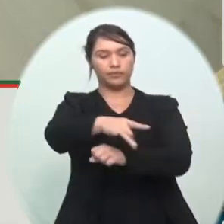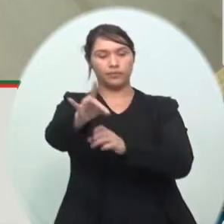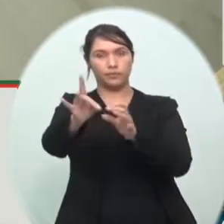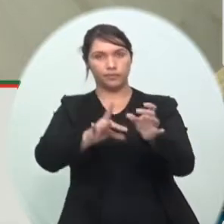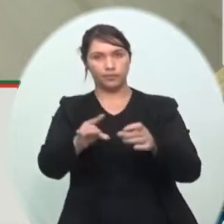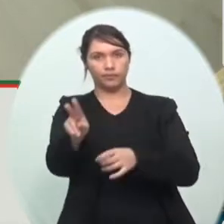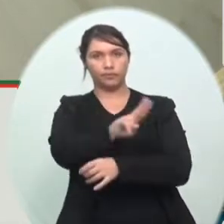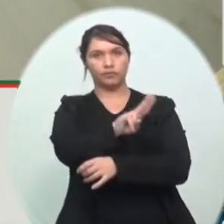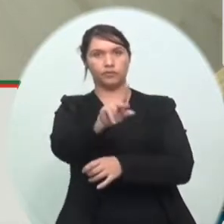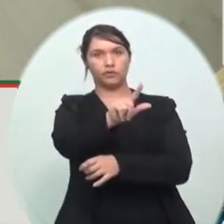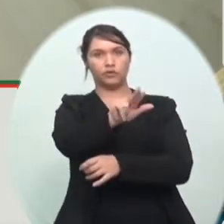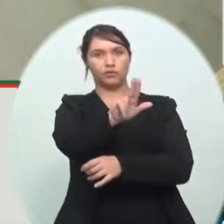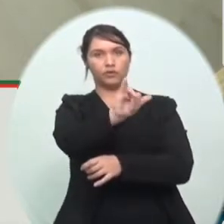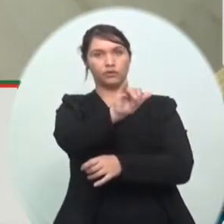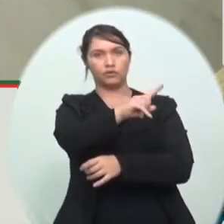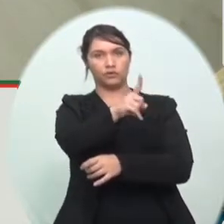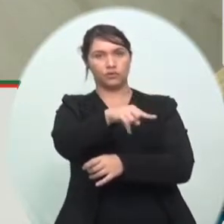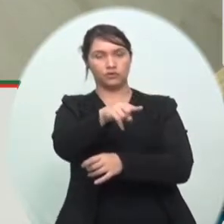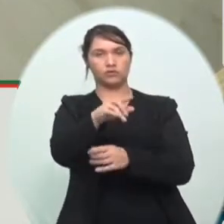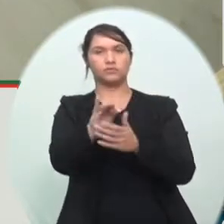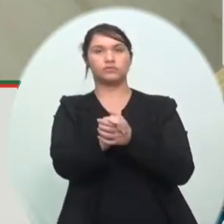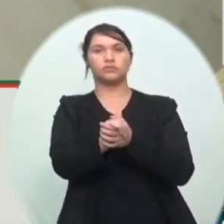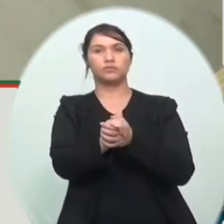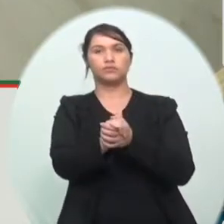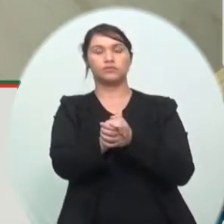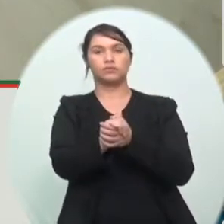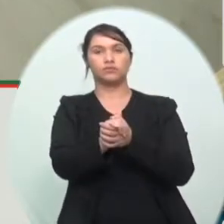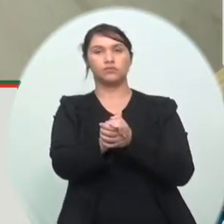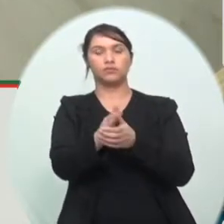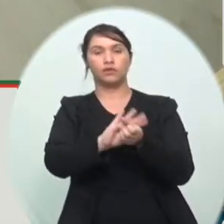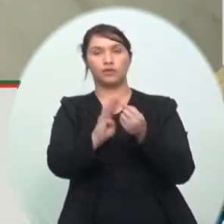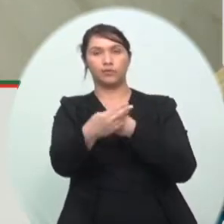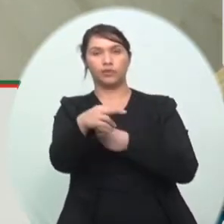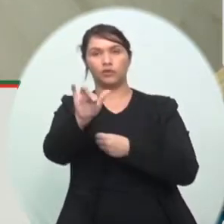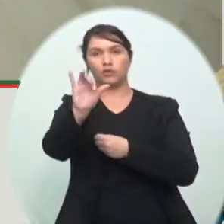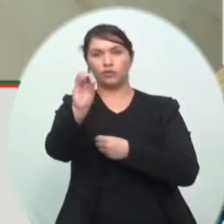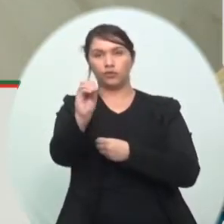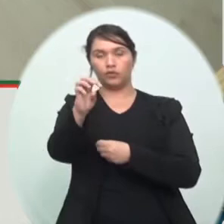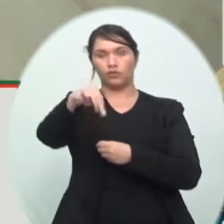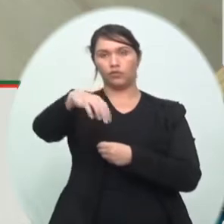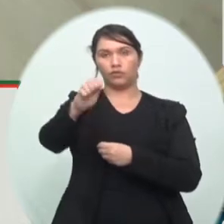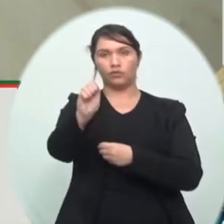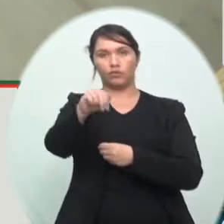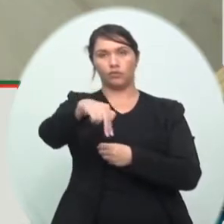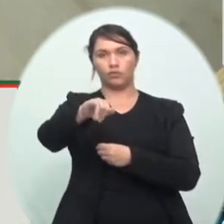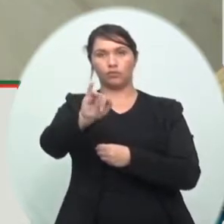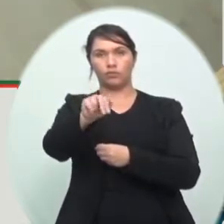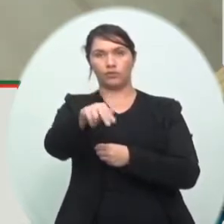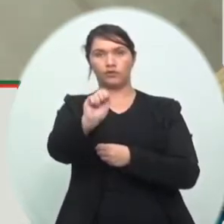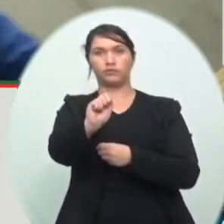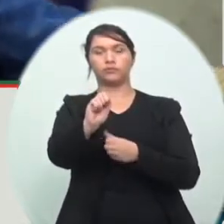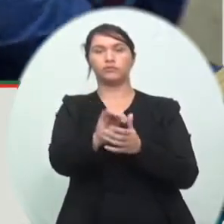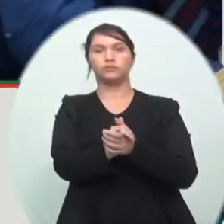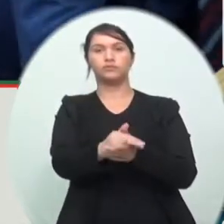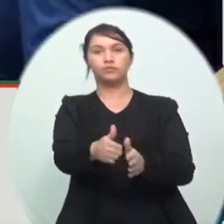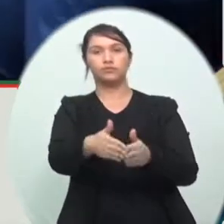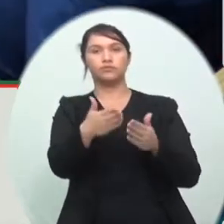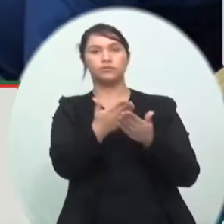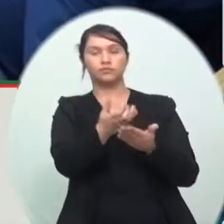da Avenida Luiz Lazarim, localizado no início do distrito do Rio Maina, até o bairro Maria Céu. Requerimento